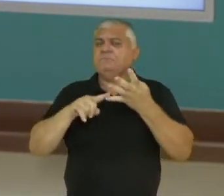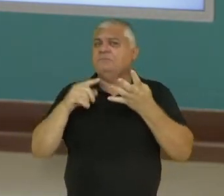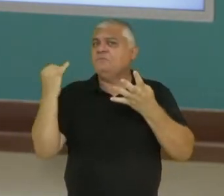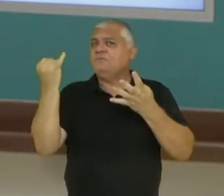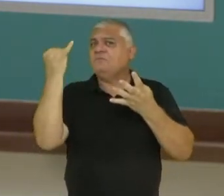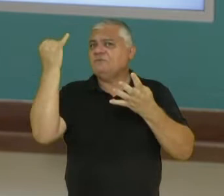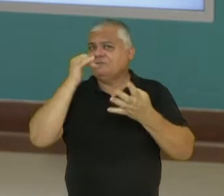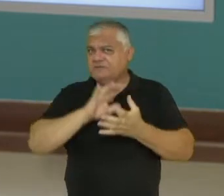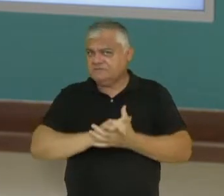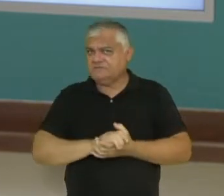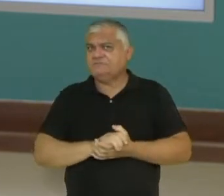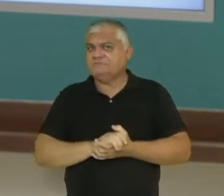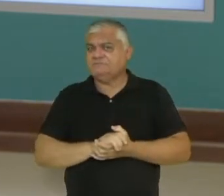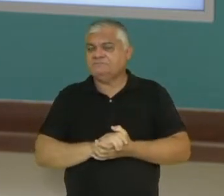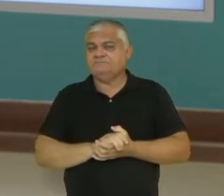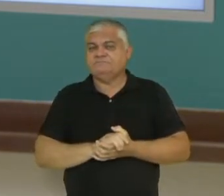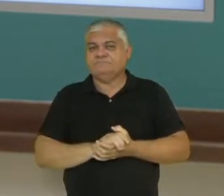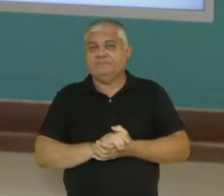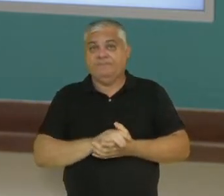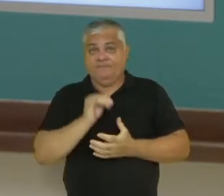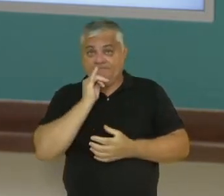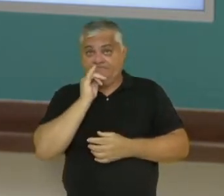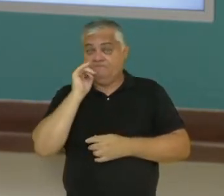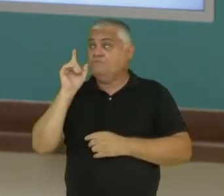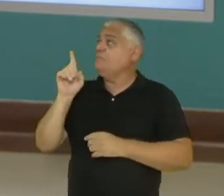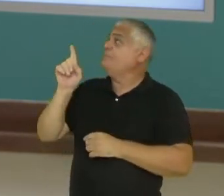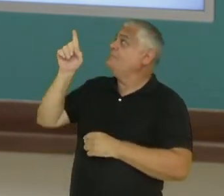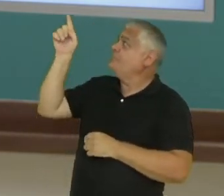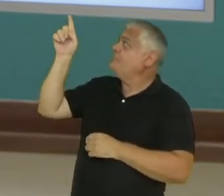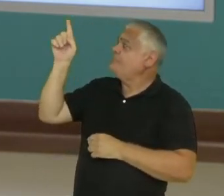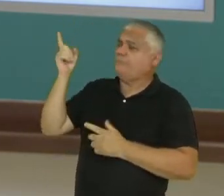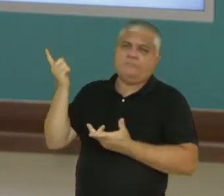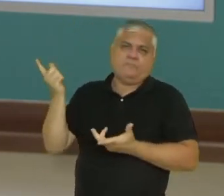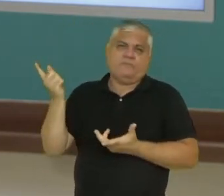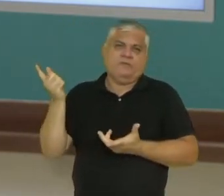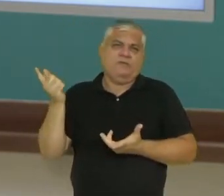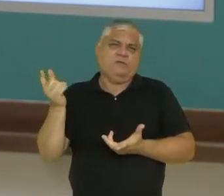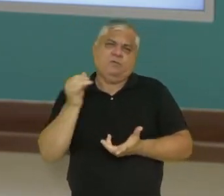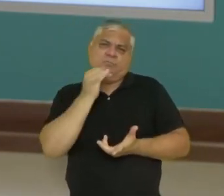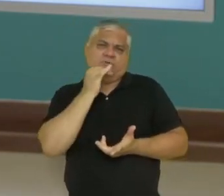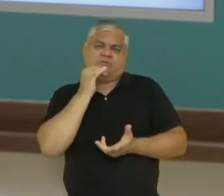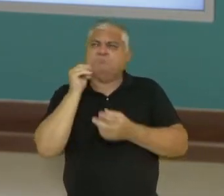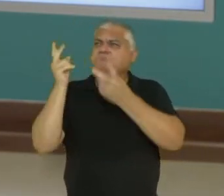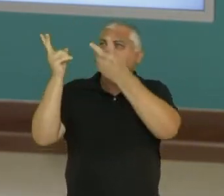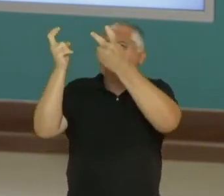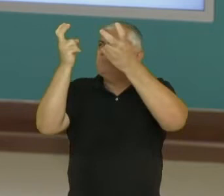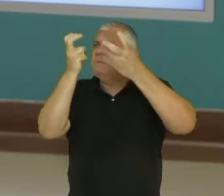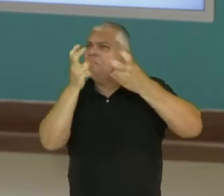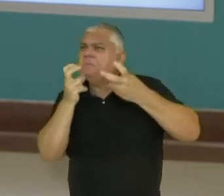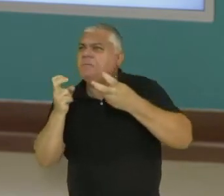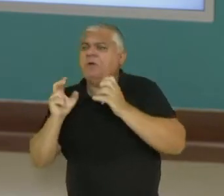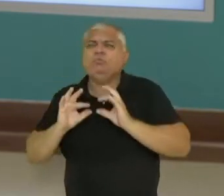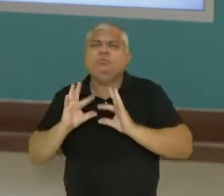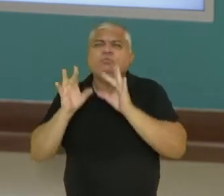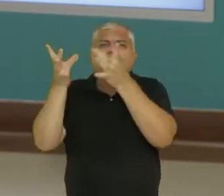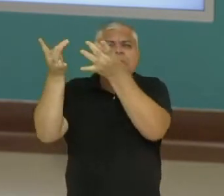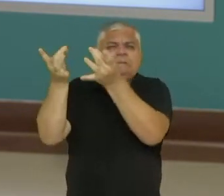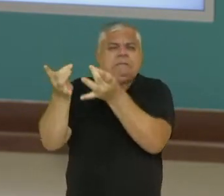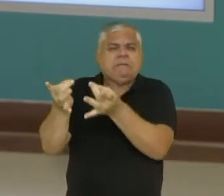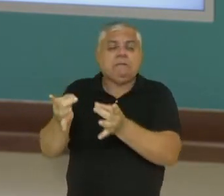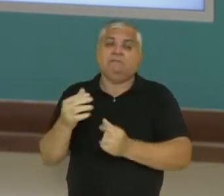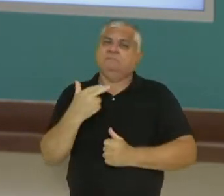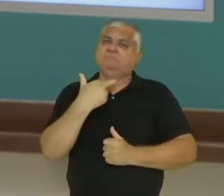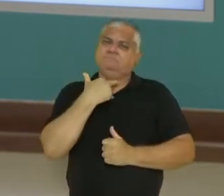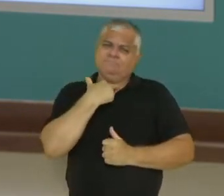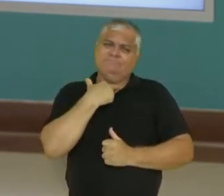importante. Claro que aqui nós não conseguimos observar, nós não conseguimos identificar olhando